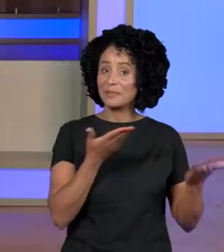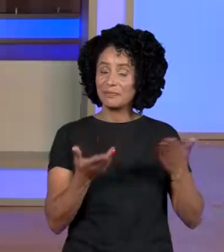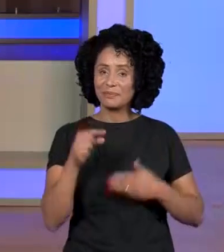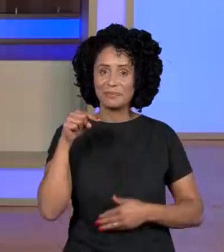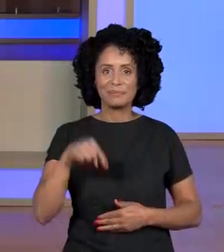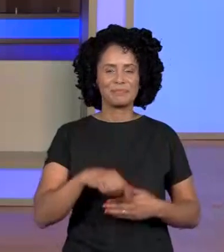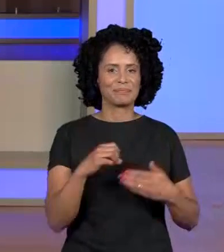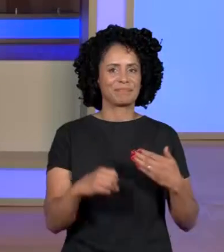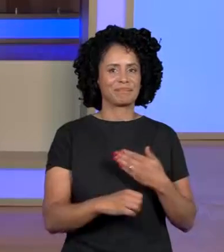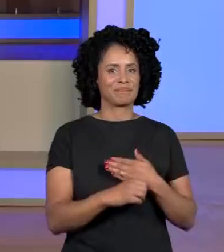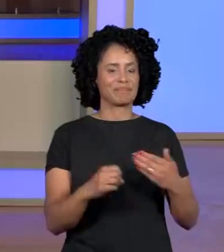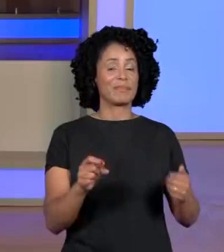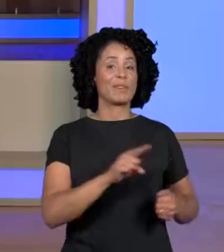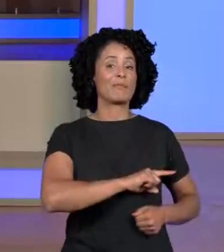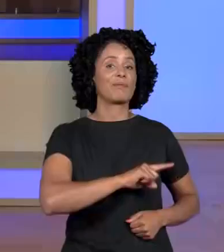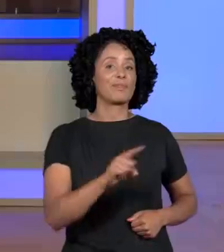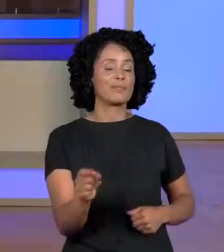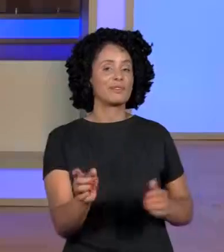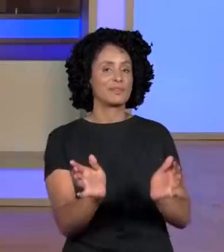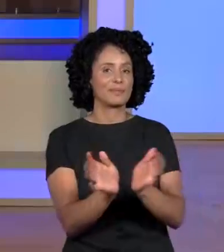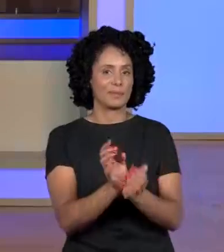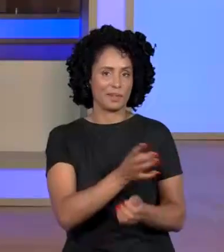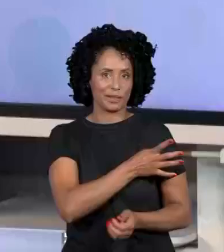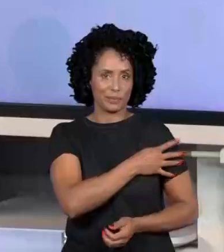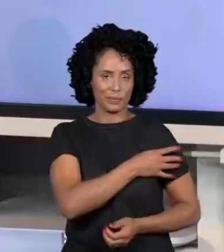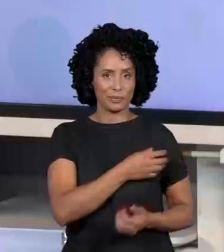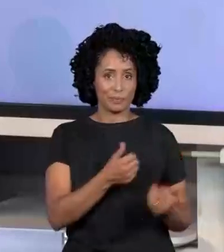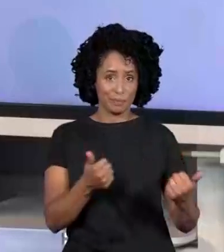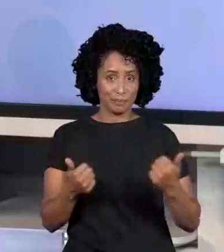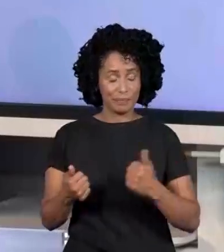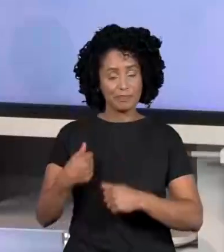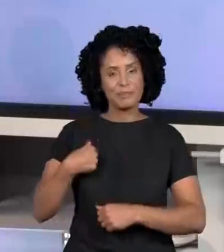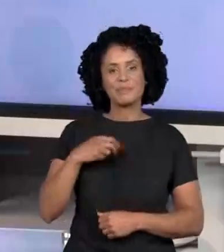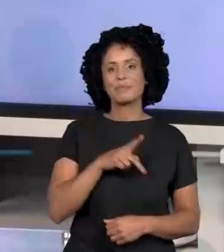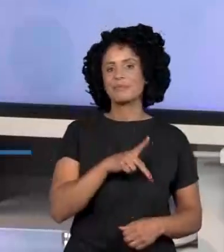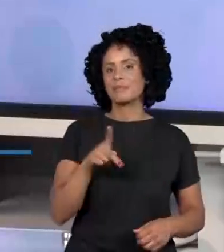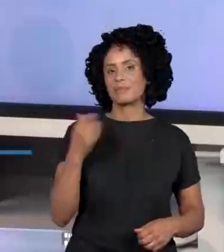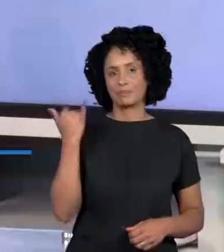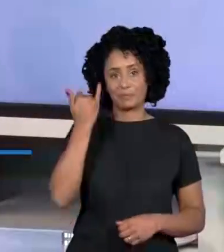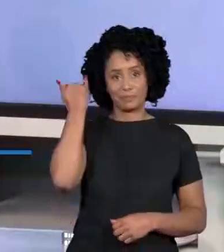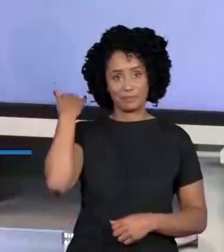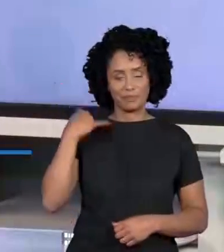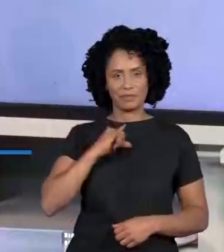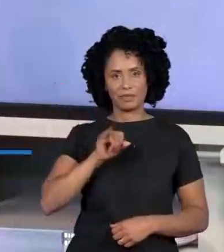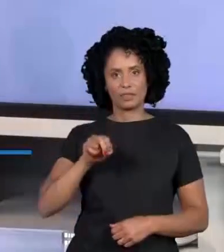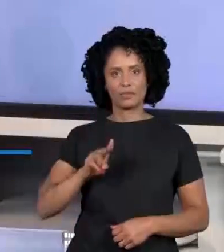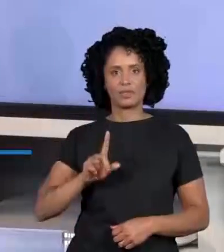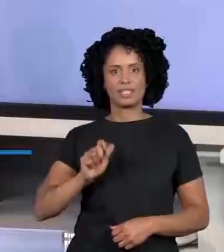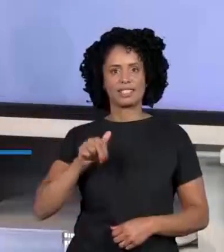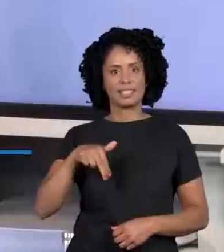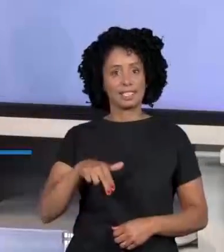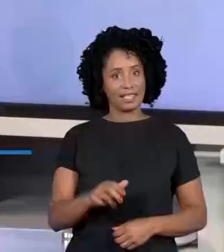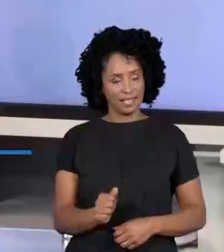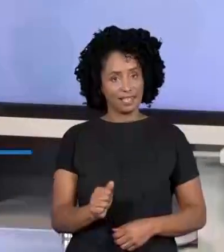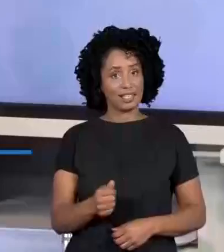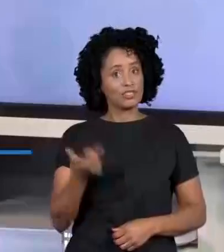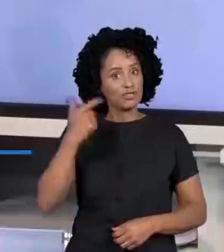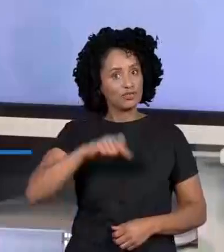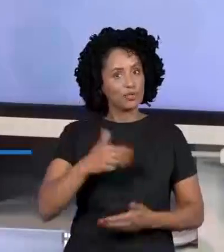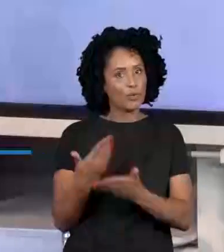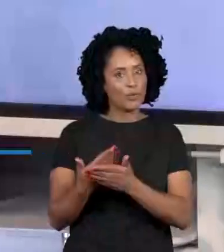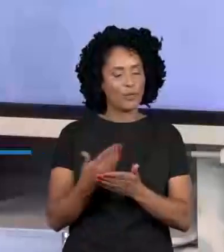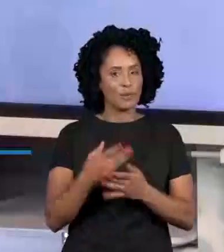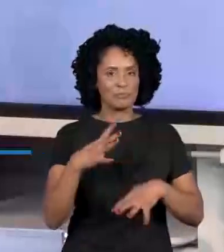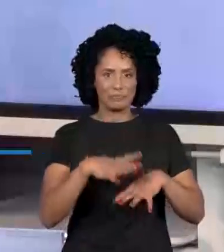Centro de Mídias galerinha do 4º ano. Eu sou a Pro Juliana Nadeu e bora para mais uma aula de matemática